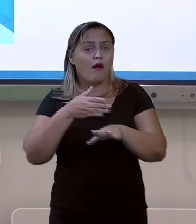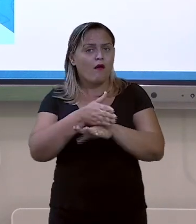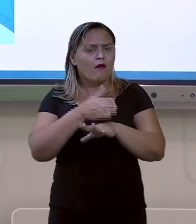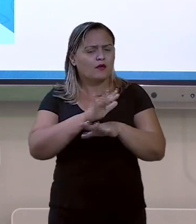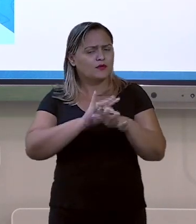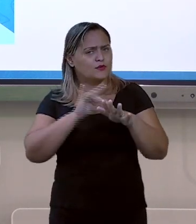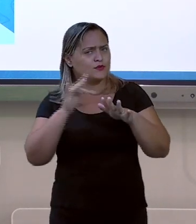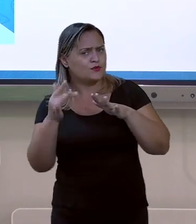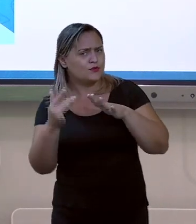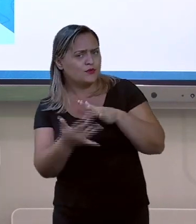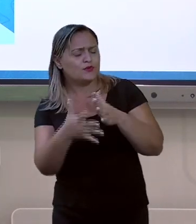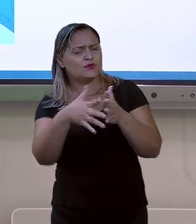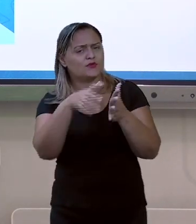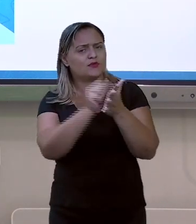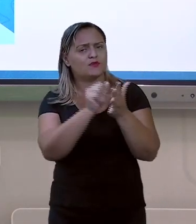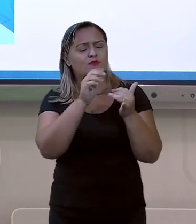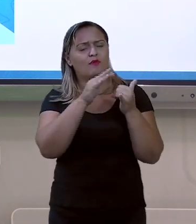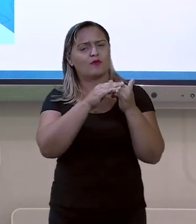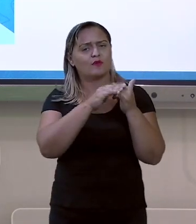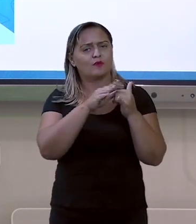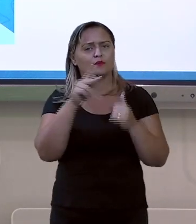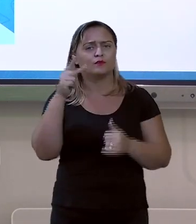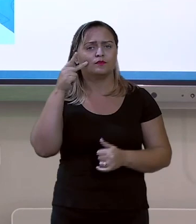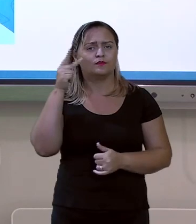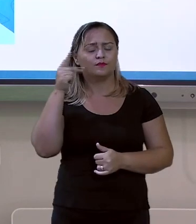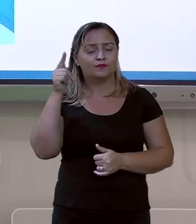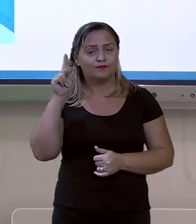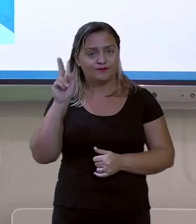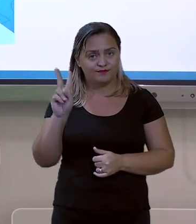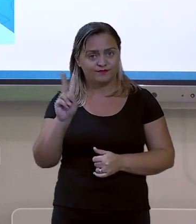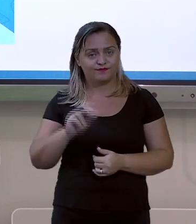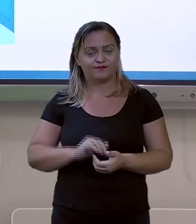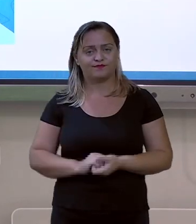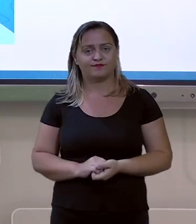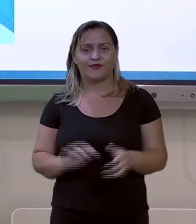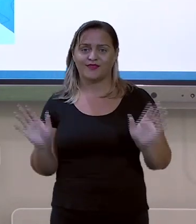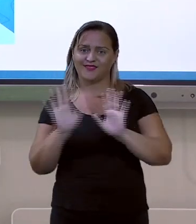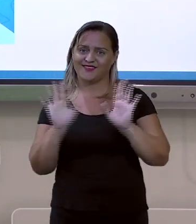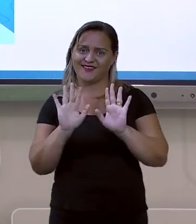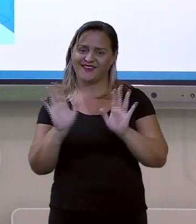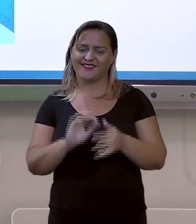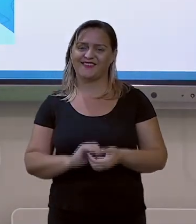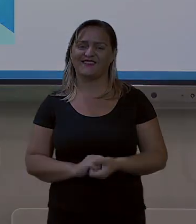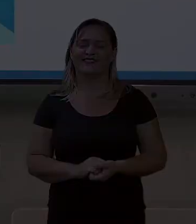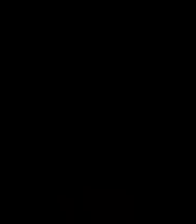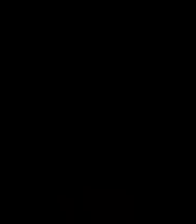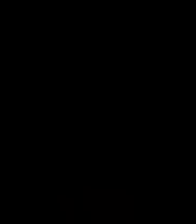sociais e se inscreva em nosso canal YouTube SMED GV. Até a próxima!